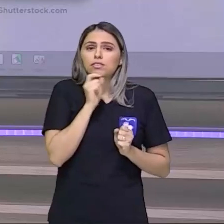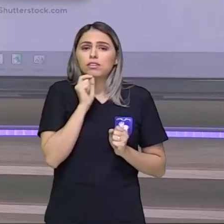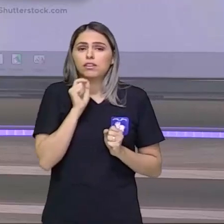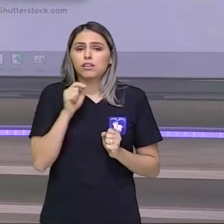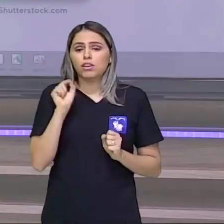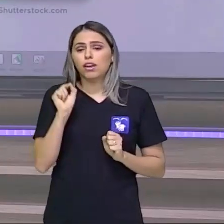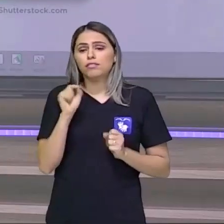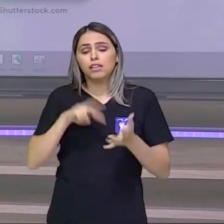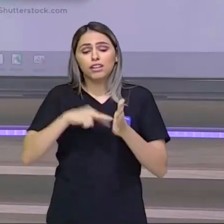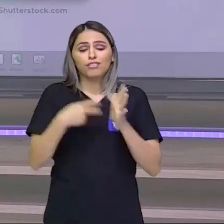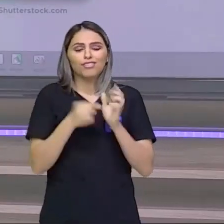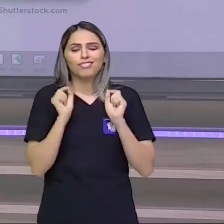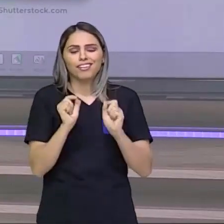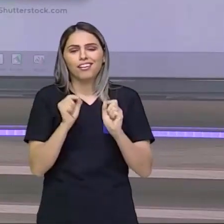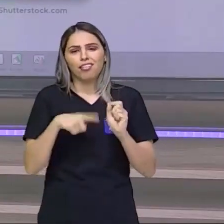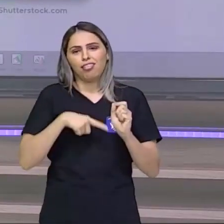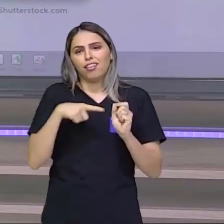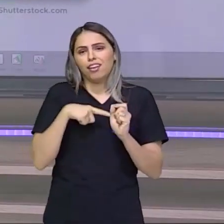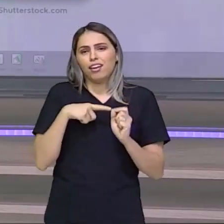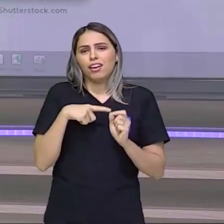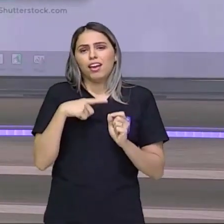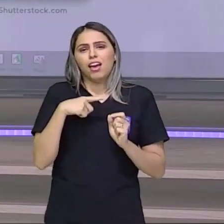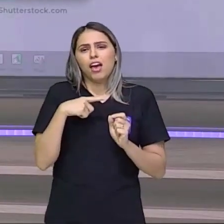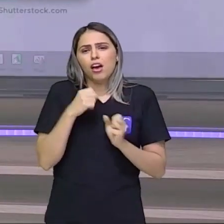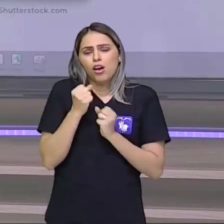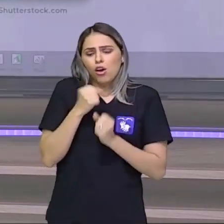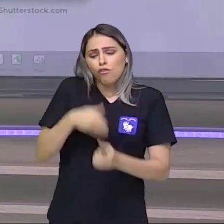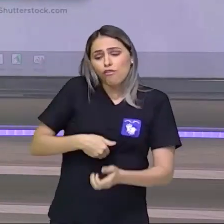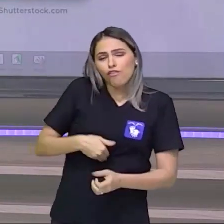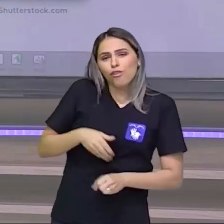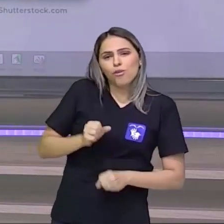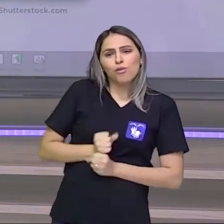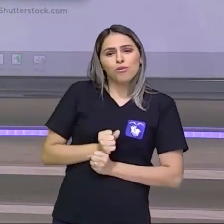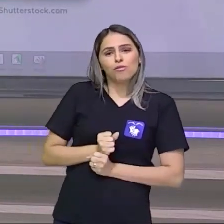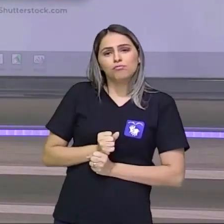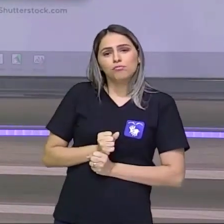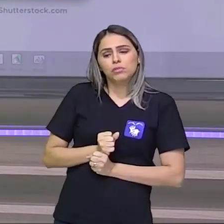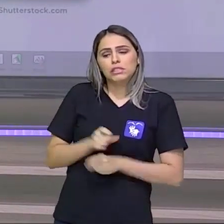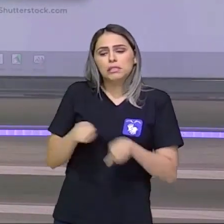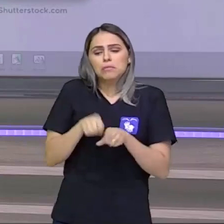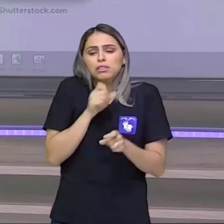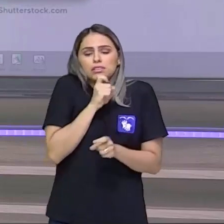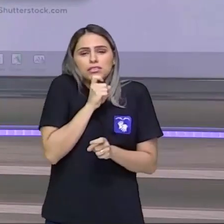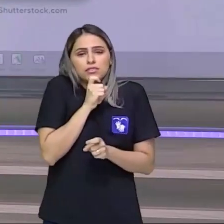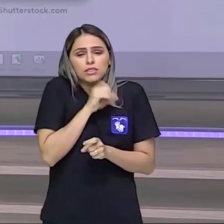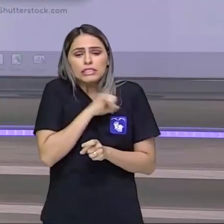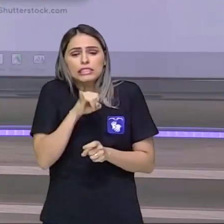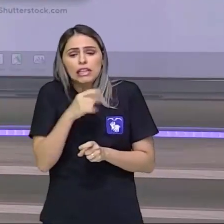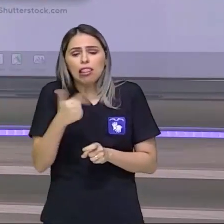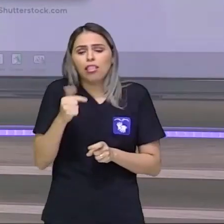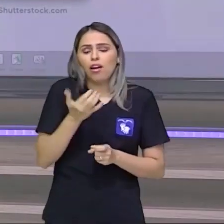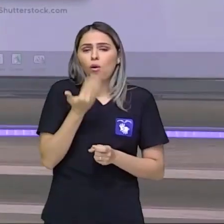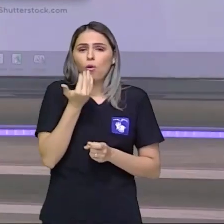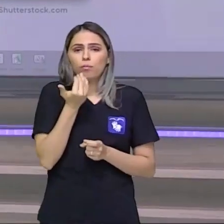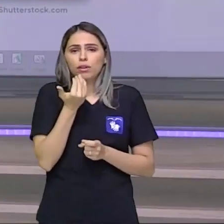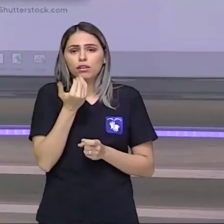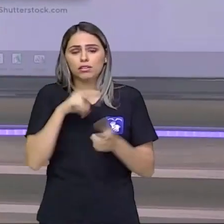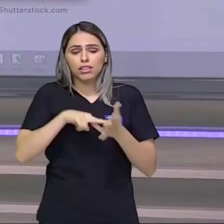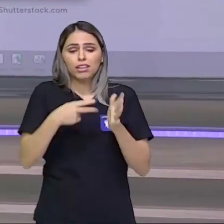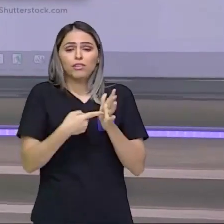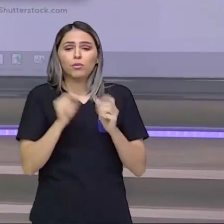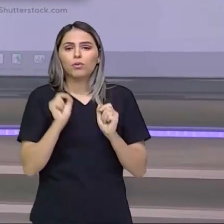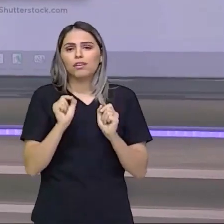passar frio e fome. Se nós passarmos isso sem comida, nós vamos o quê?